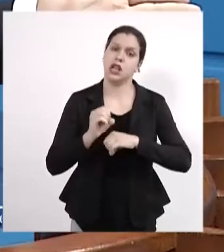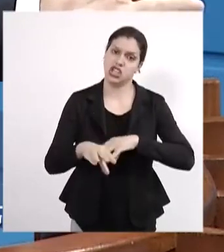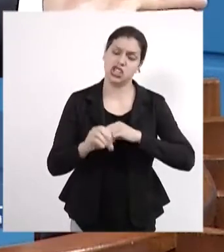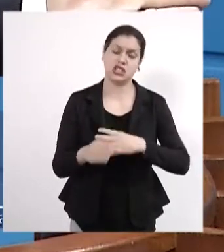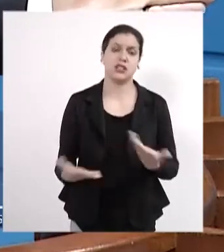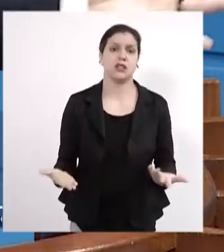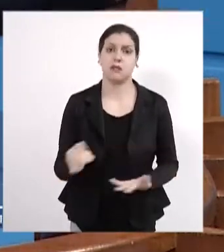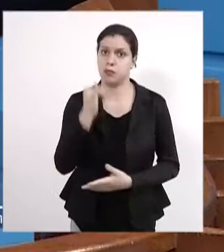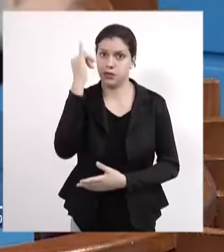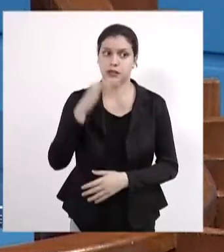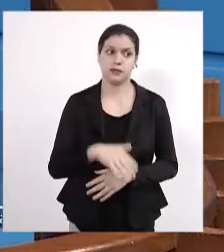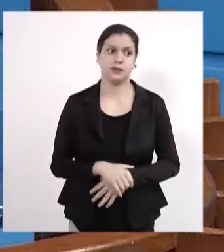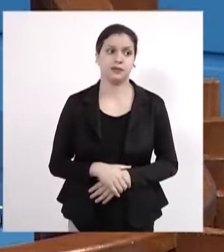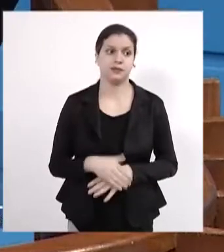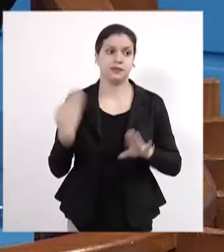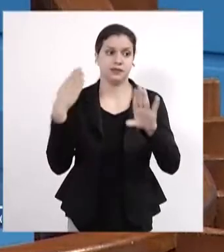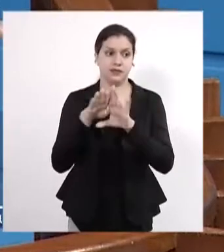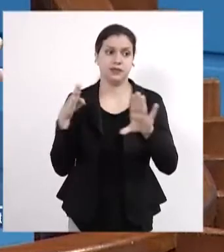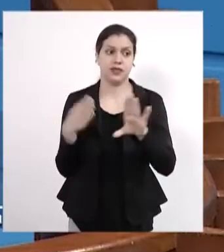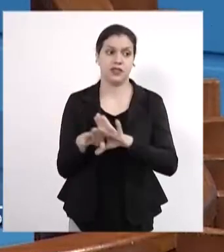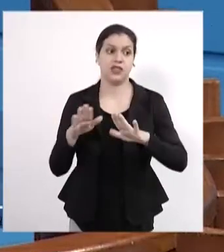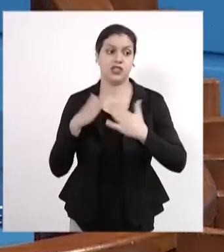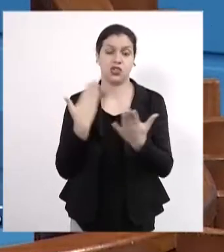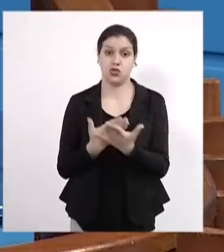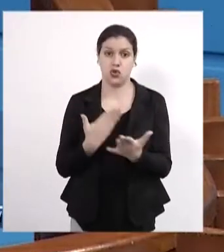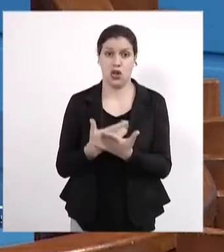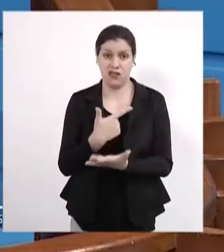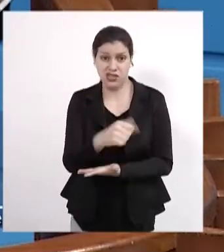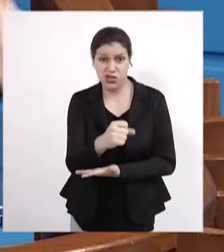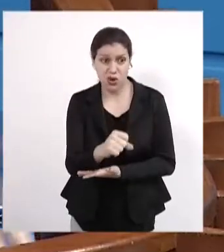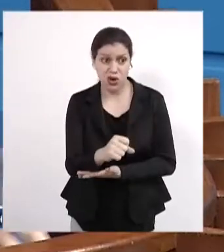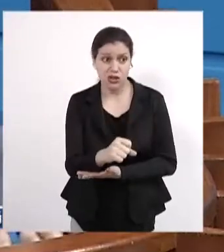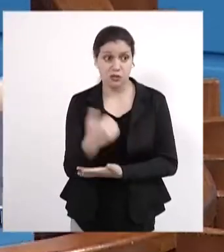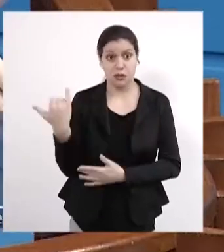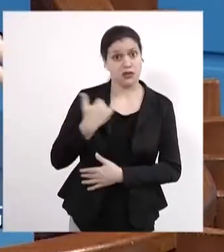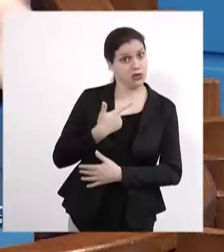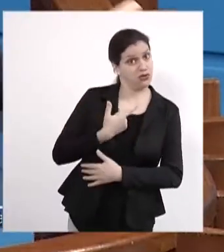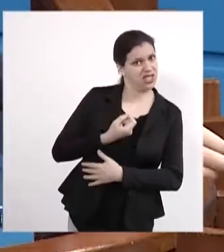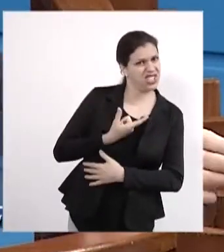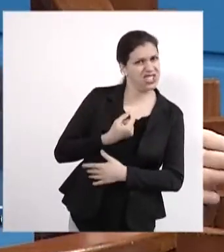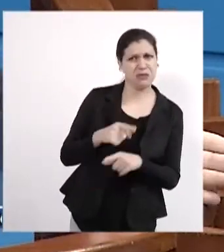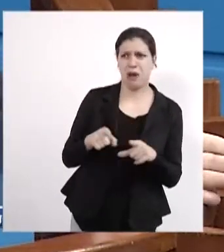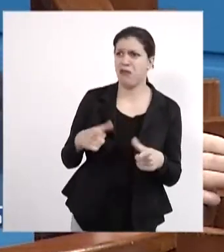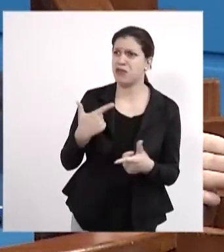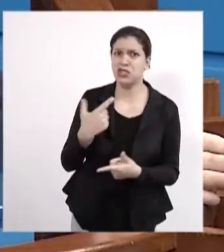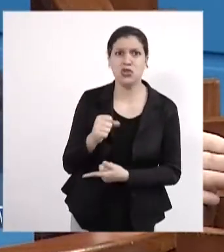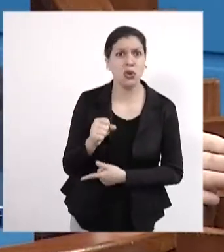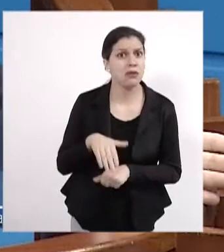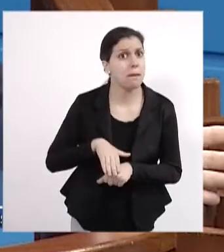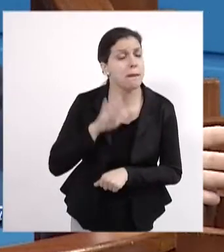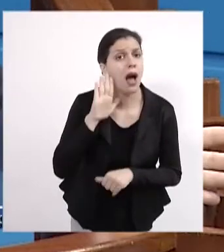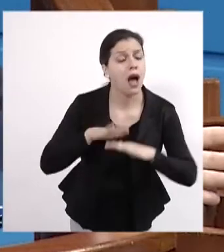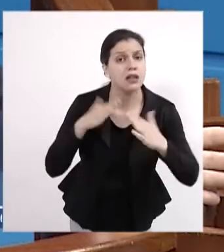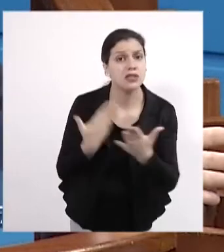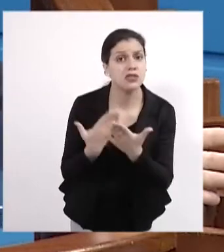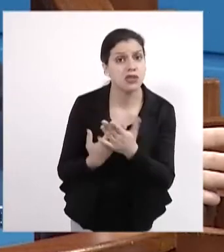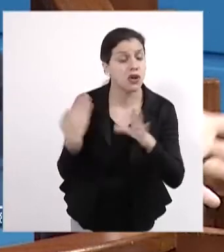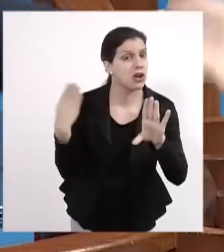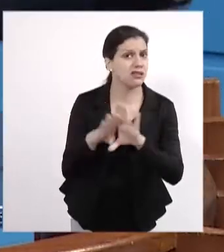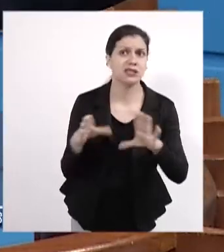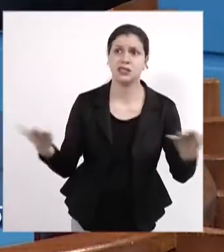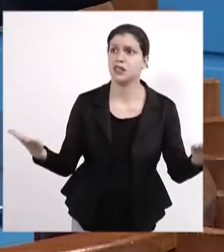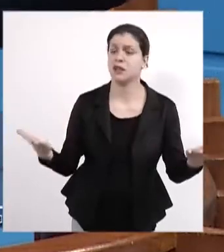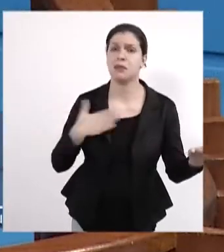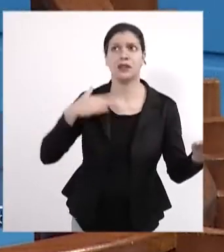ensino. Vai fechar a escola, 28, eu estava com o número aqui de 20, agora 28? Pelo amor de Deus,